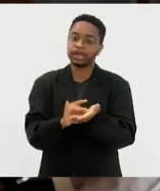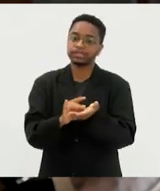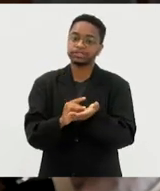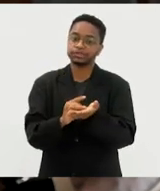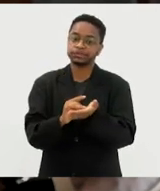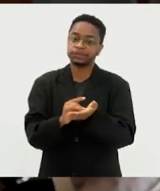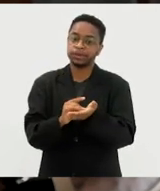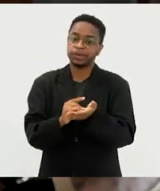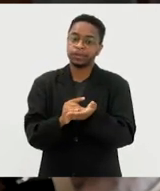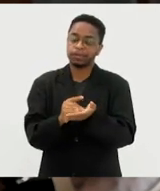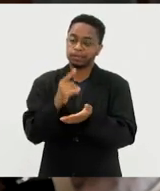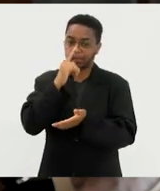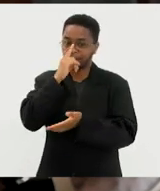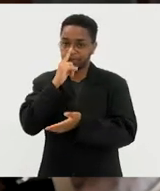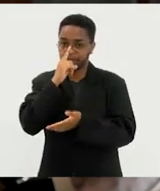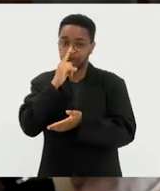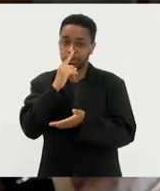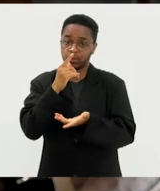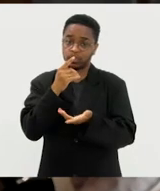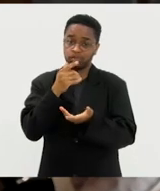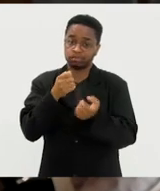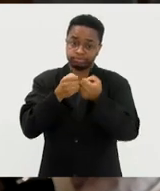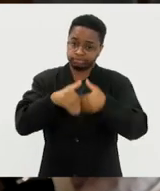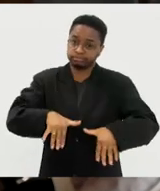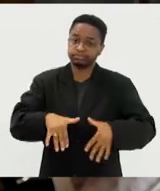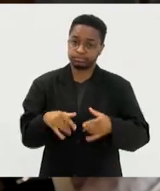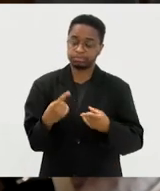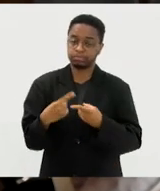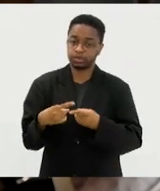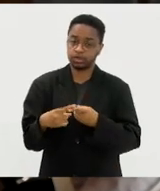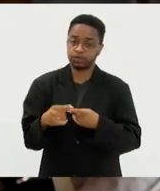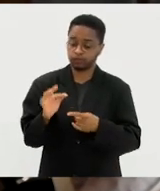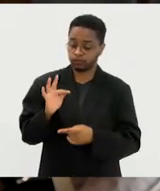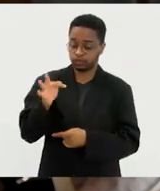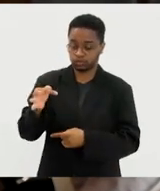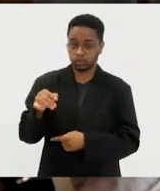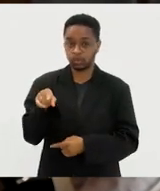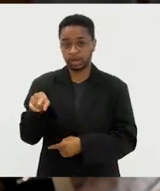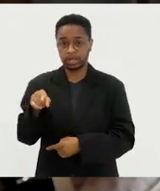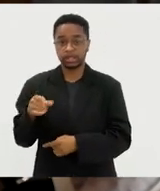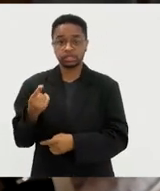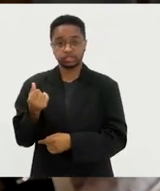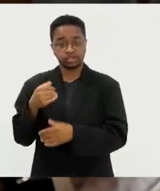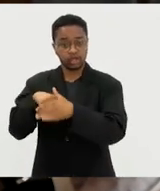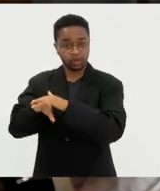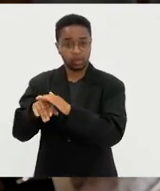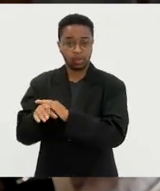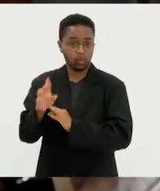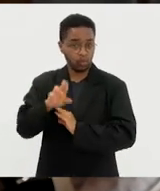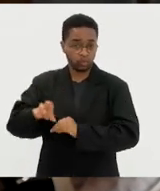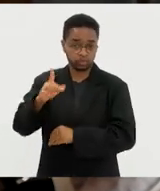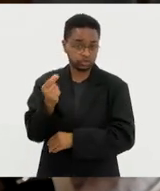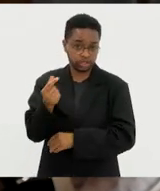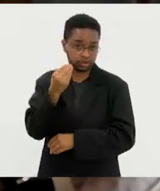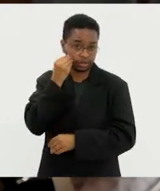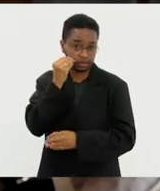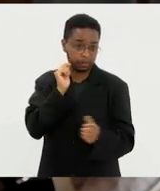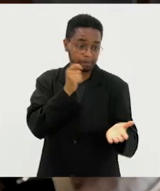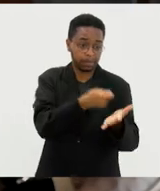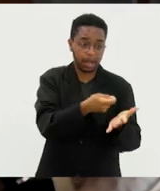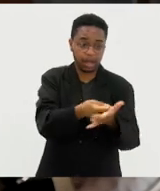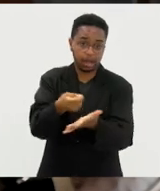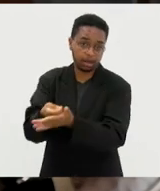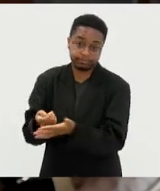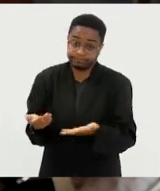Vai chegar um determinado momento que o Tesouro vai meter a mão no dinheiro que não é dele para pagar a folha. É isso.